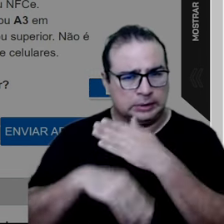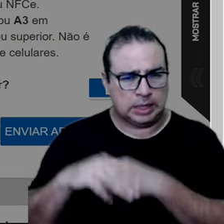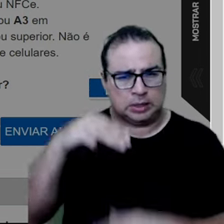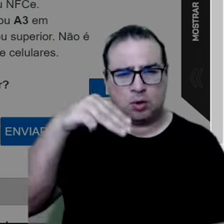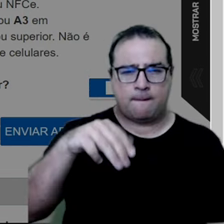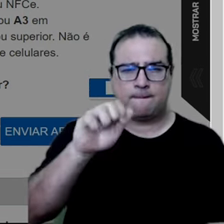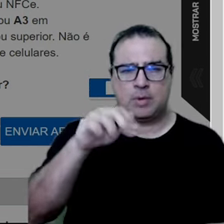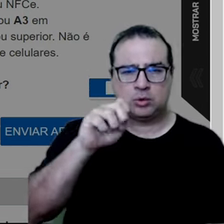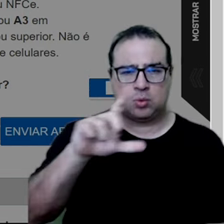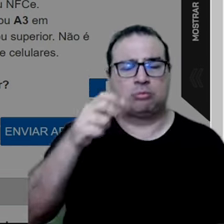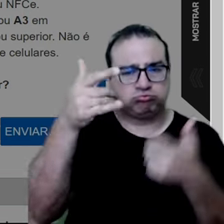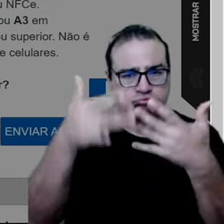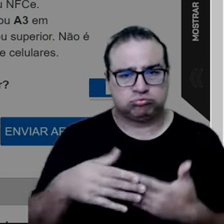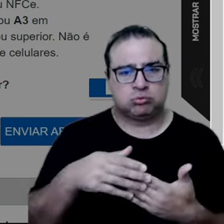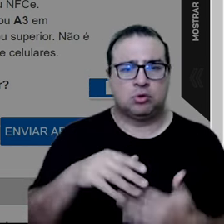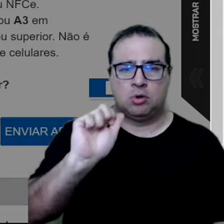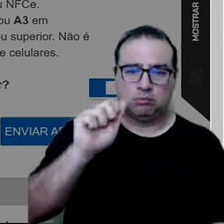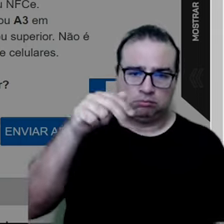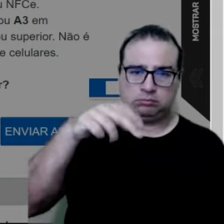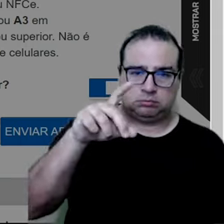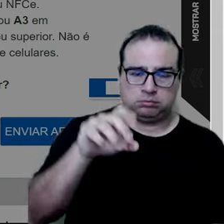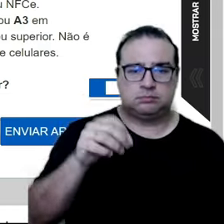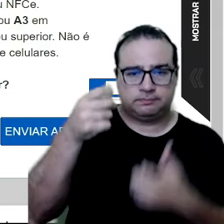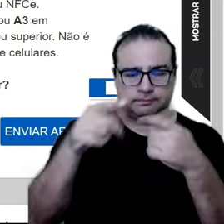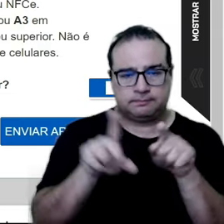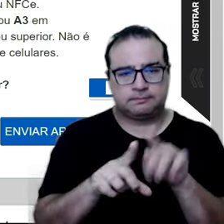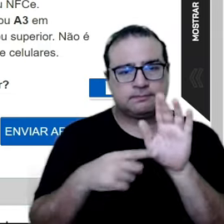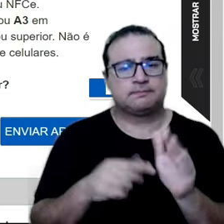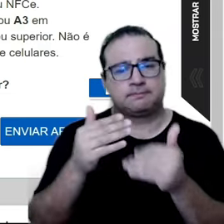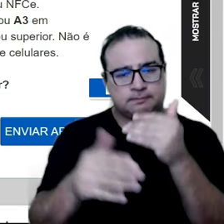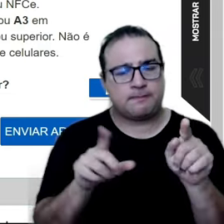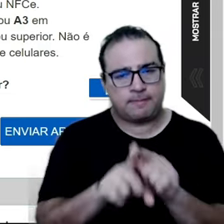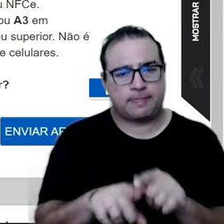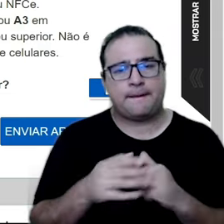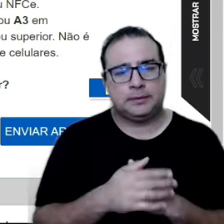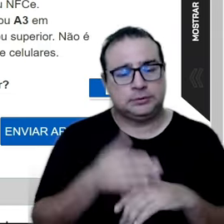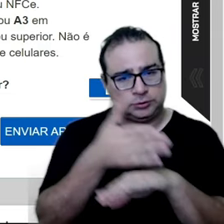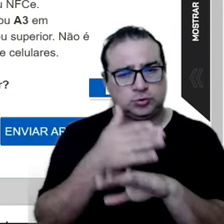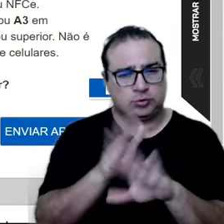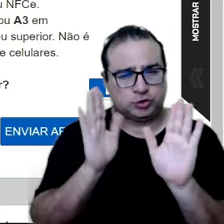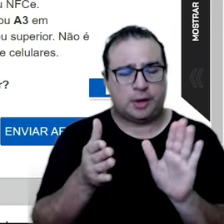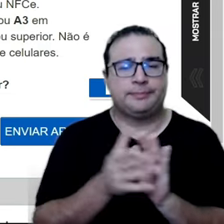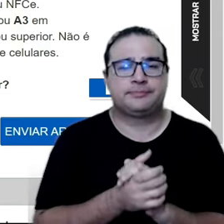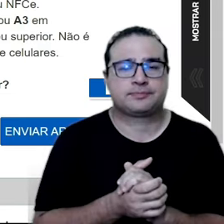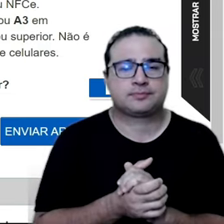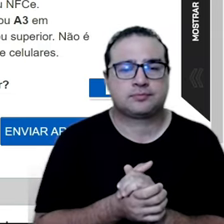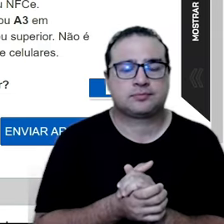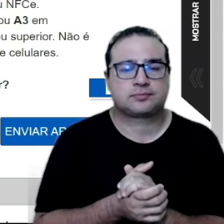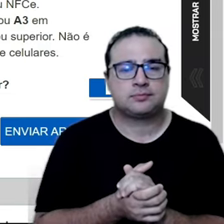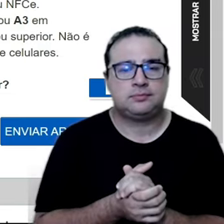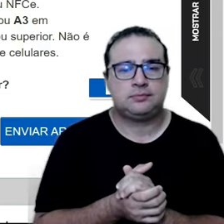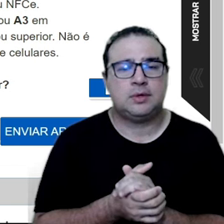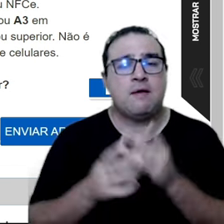no anexo naquele pouquinho ali enquanto tá girando que a gente acessou aqui né Aqui é onde eu trato